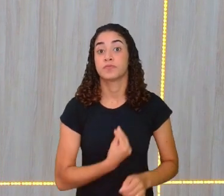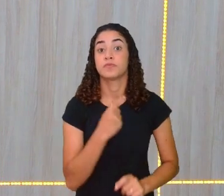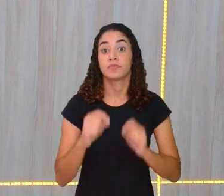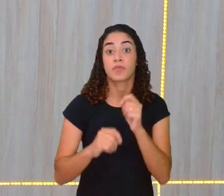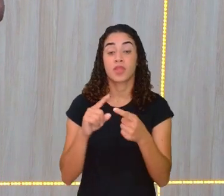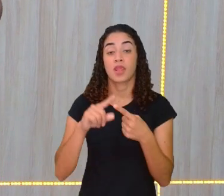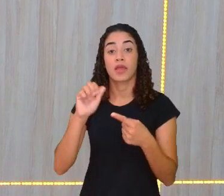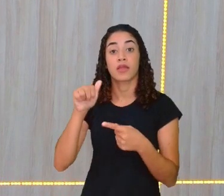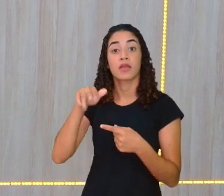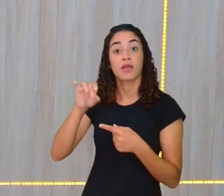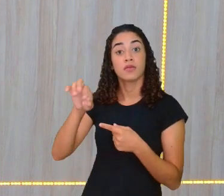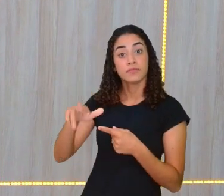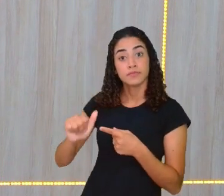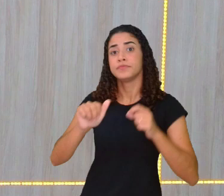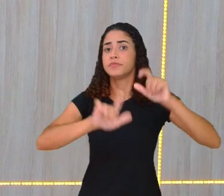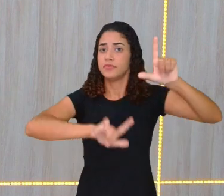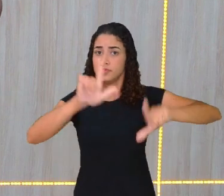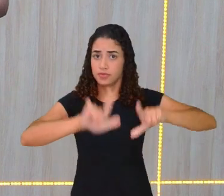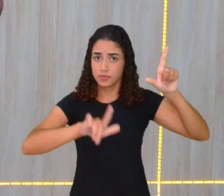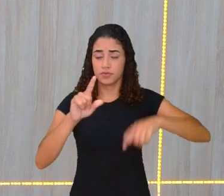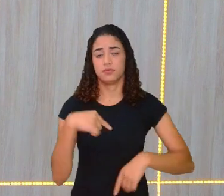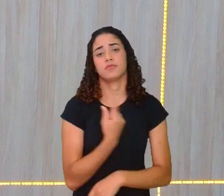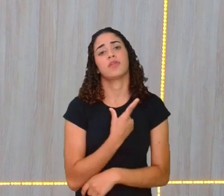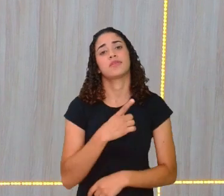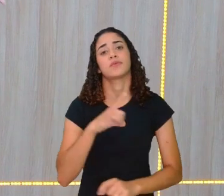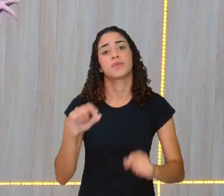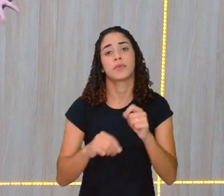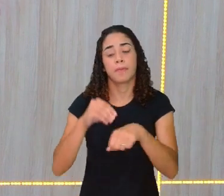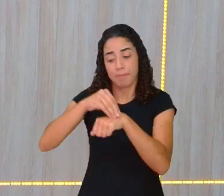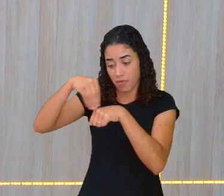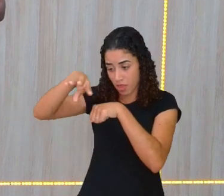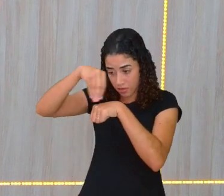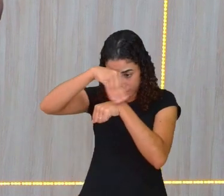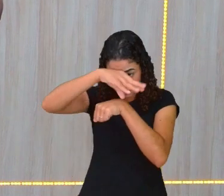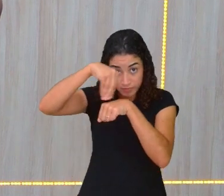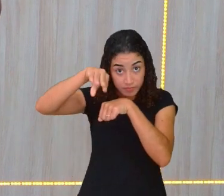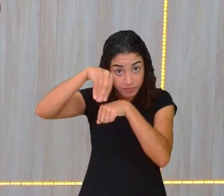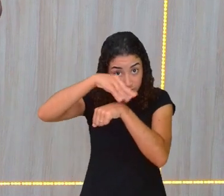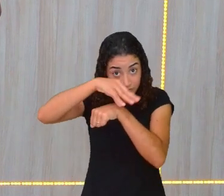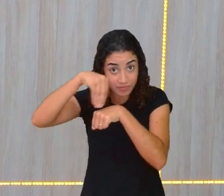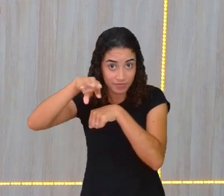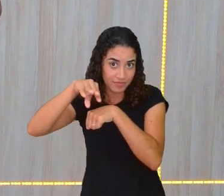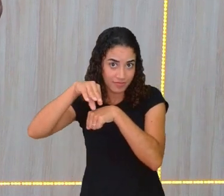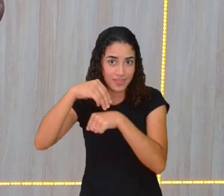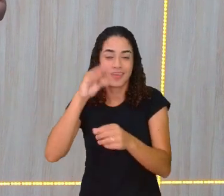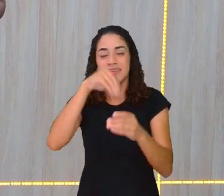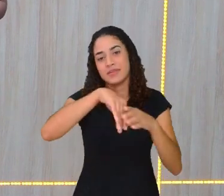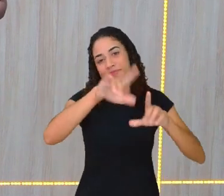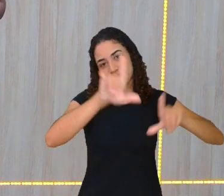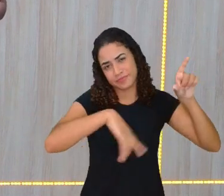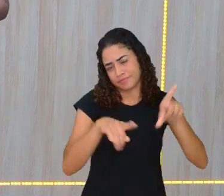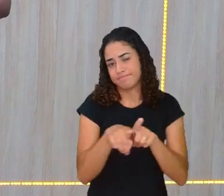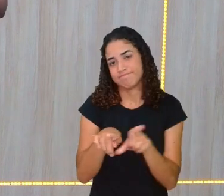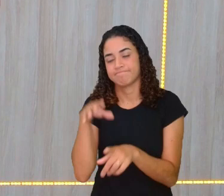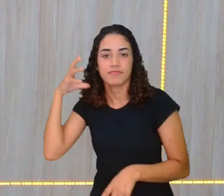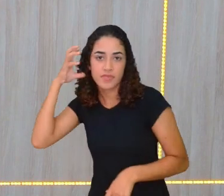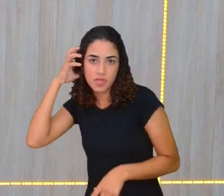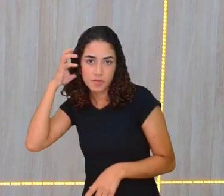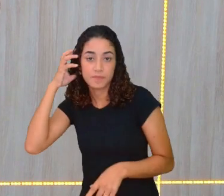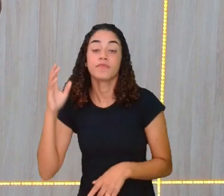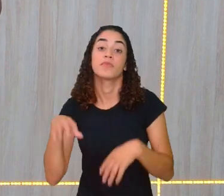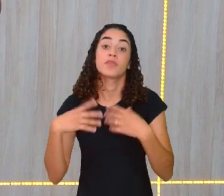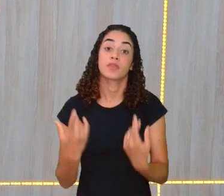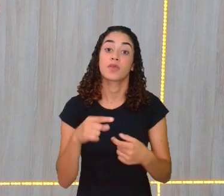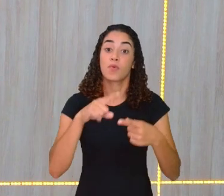âncora. Na televisão, a gente tem um mediador da notícia, né? Na televisão e também no rádio. Então, é